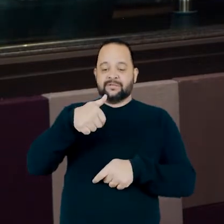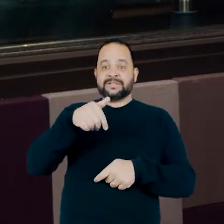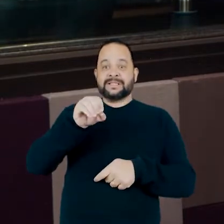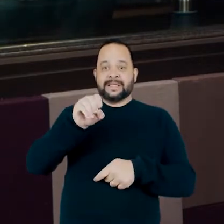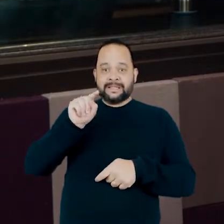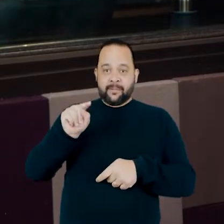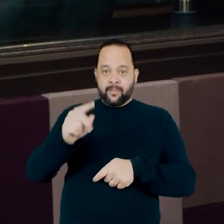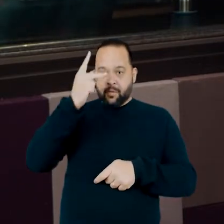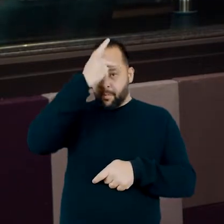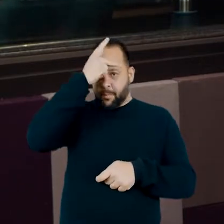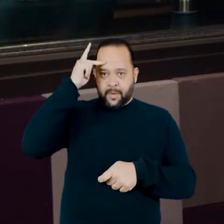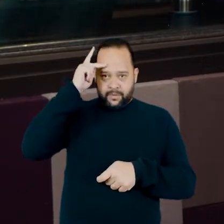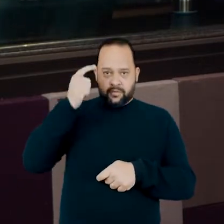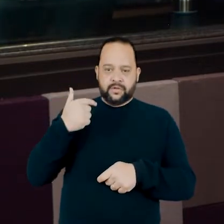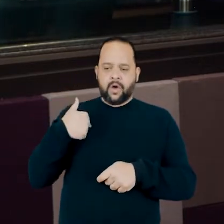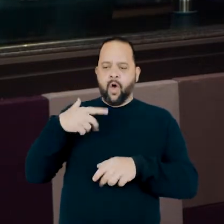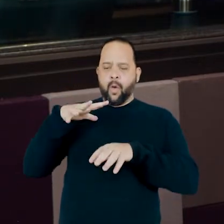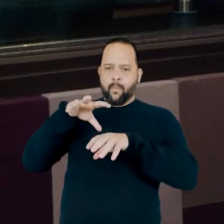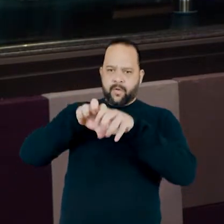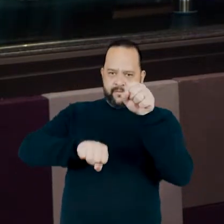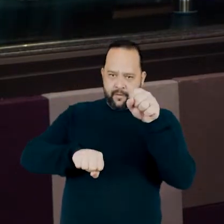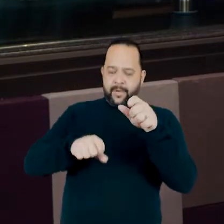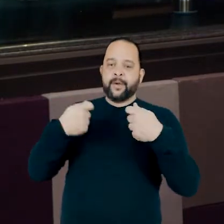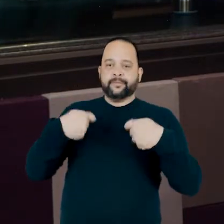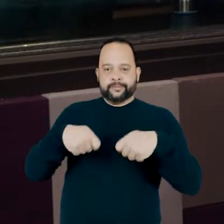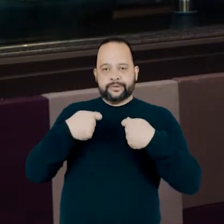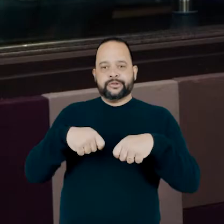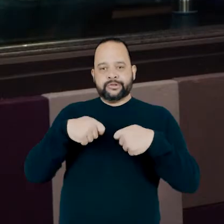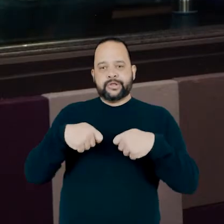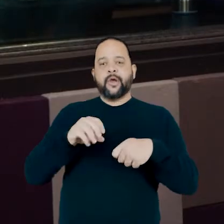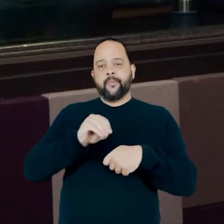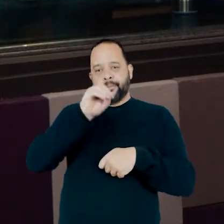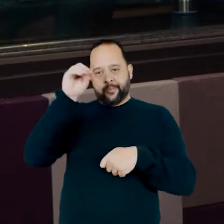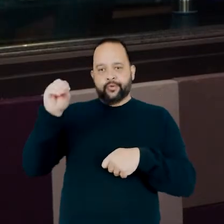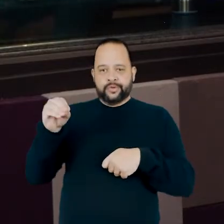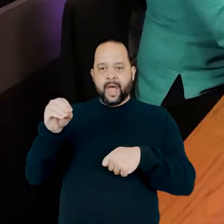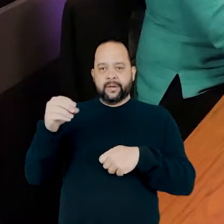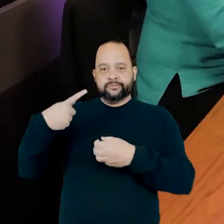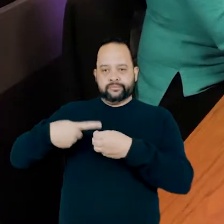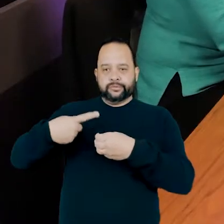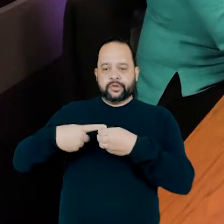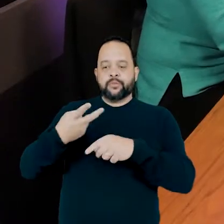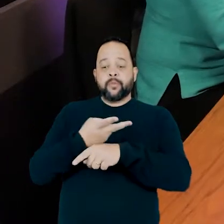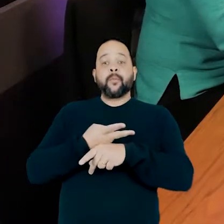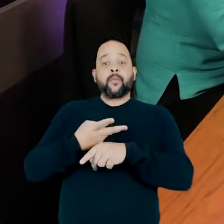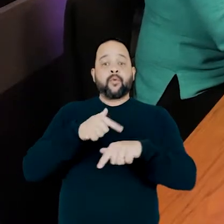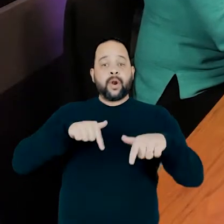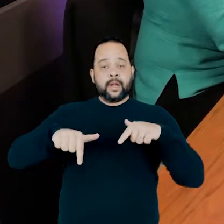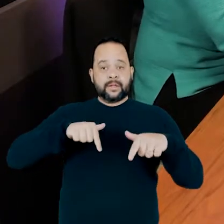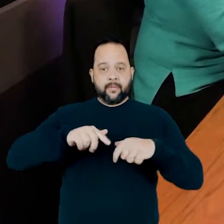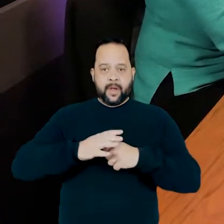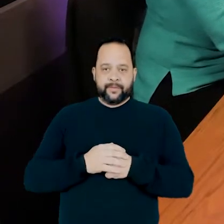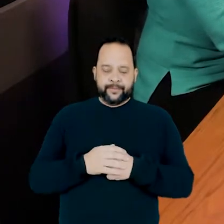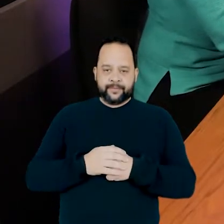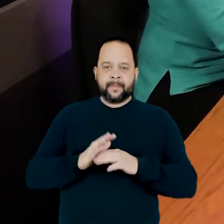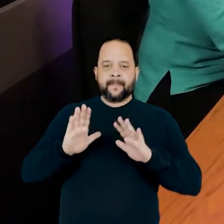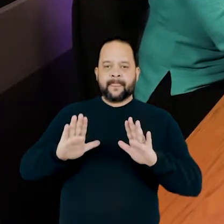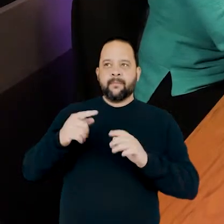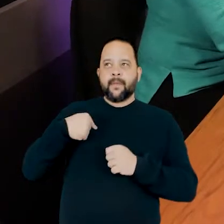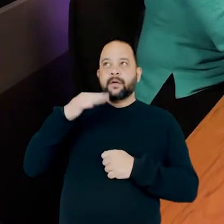obviamente, eu tive que sair pra procurar trabalho, né? Antes disso, o meu sonho era ser